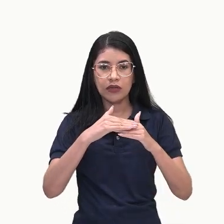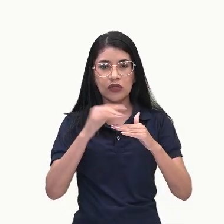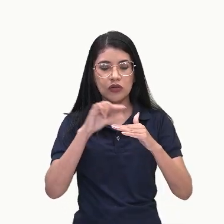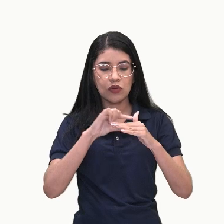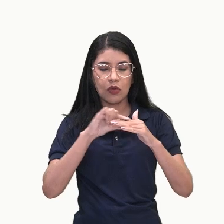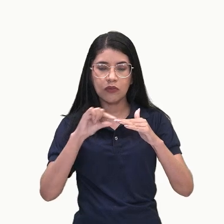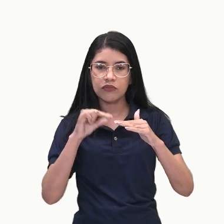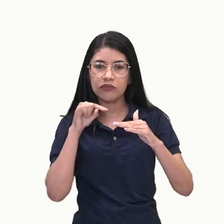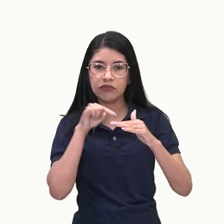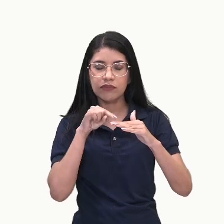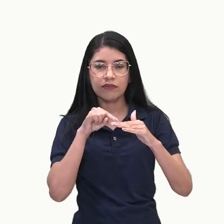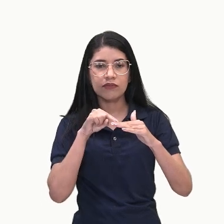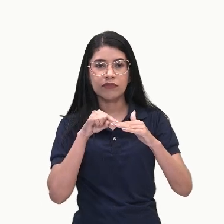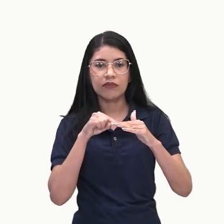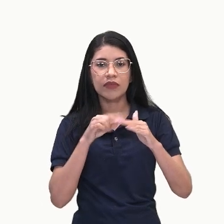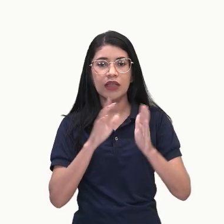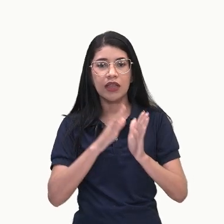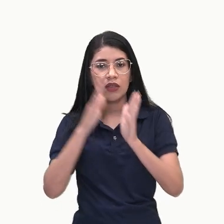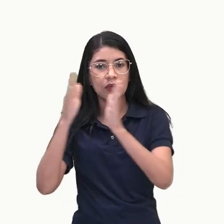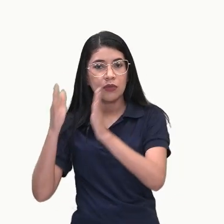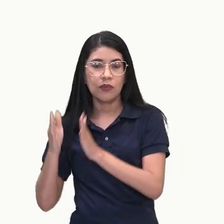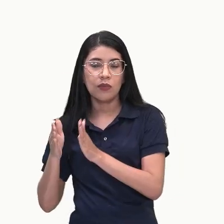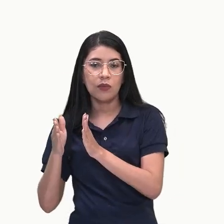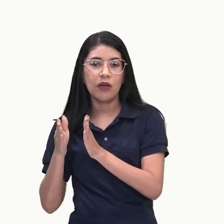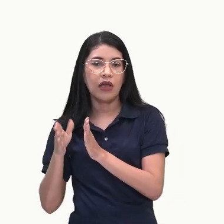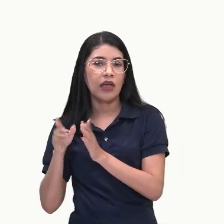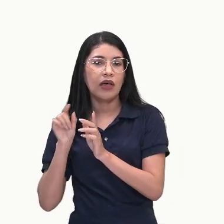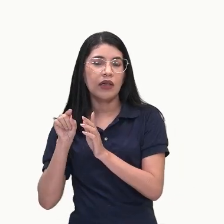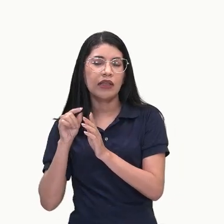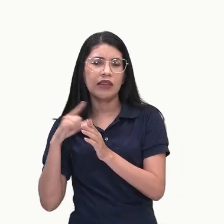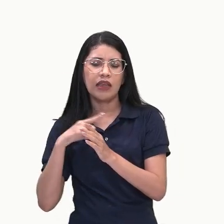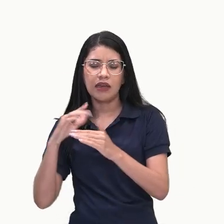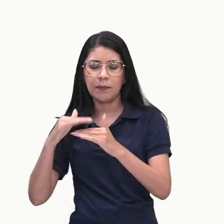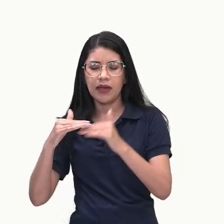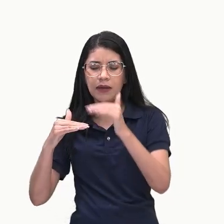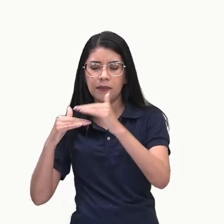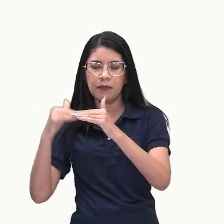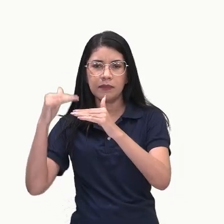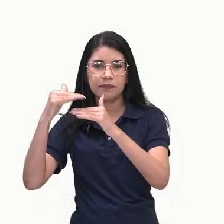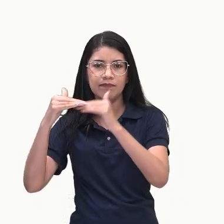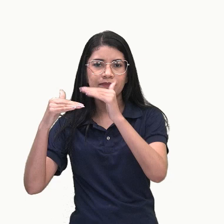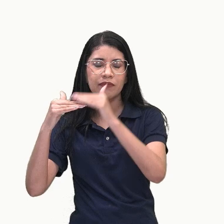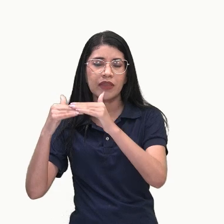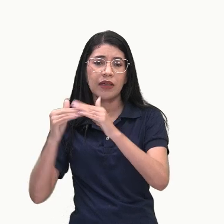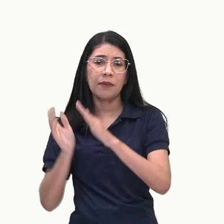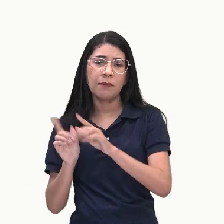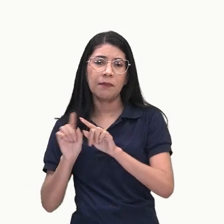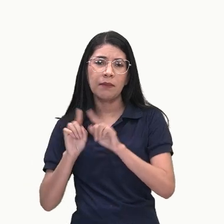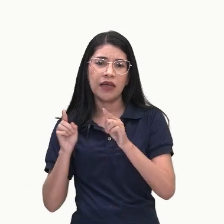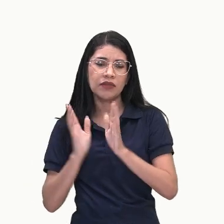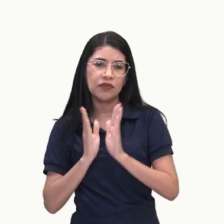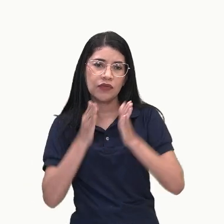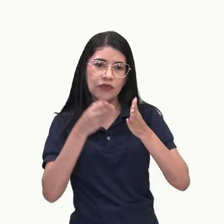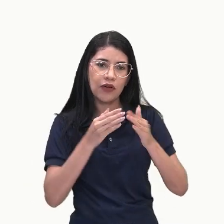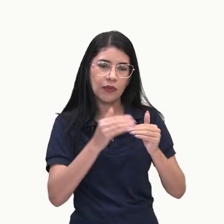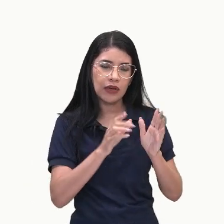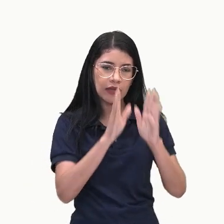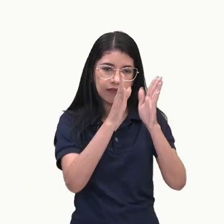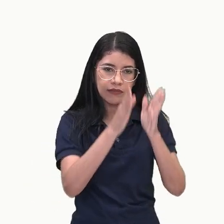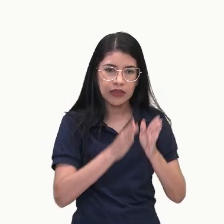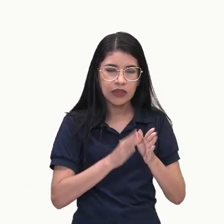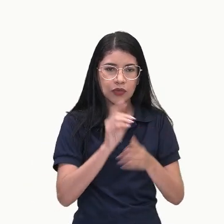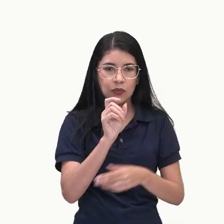tá? Nessa outra parte, você observa aqui, ó, várias camadas. Mas vamos primeiro aqui nessa parte em azul, onde a gente vai